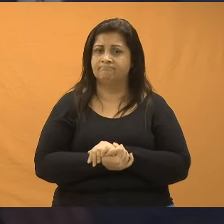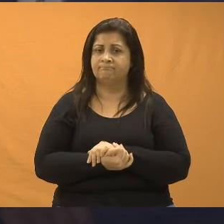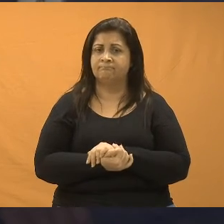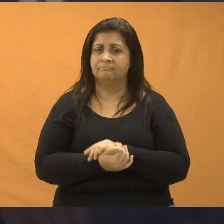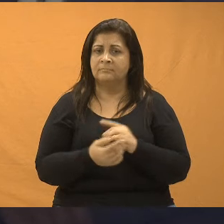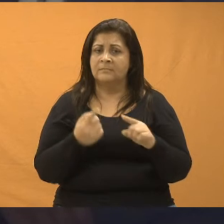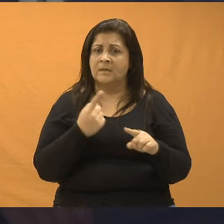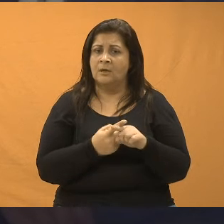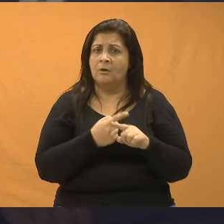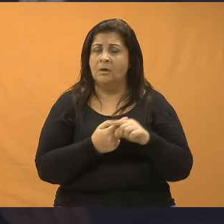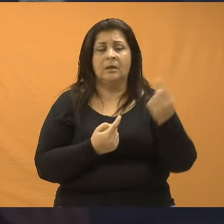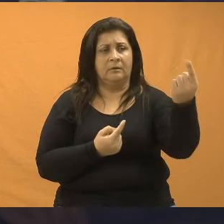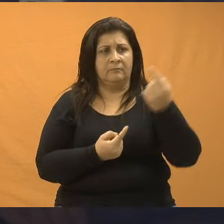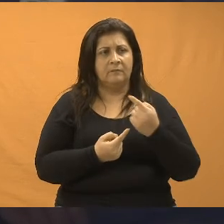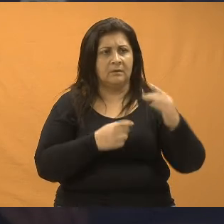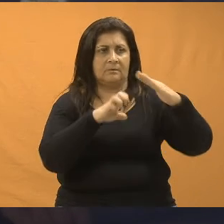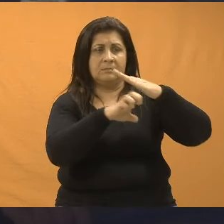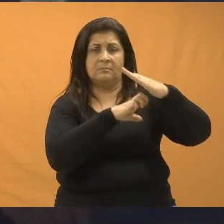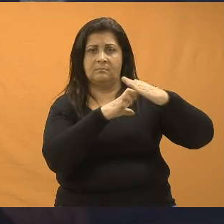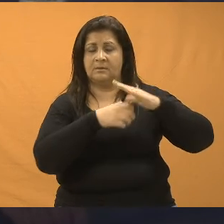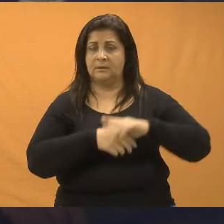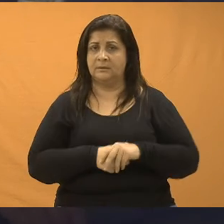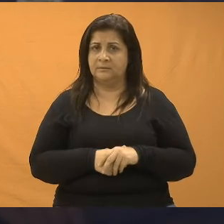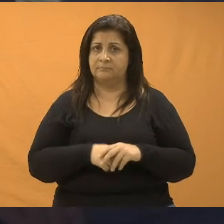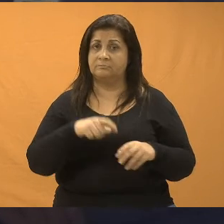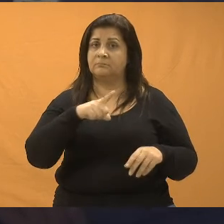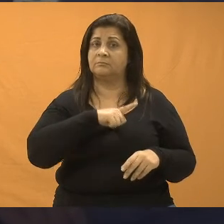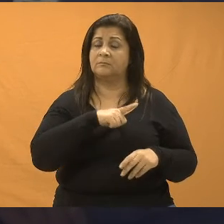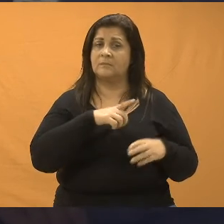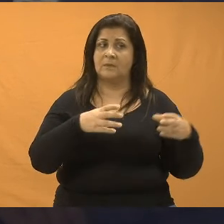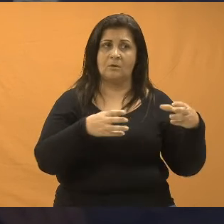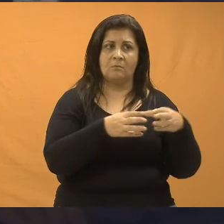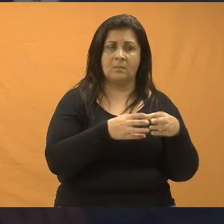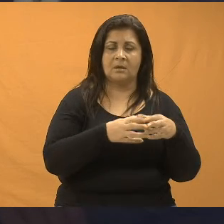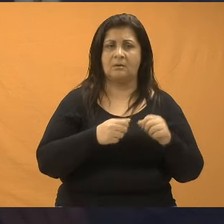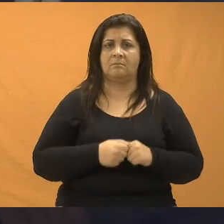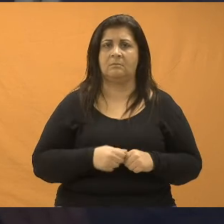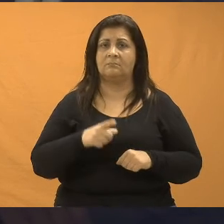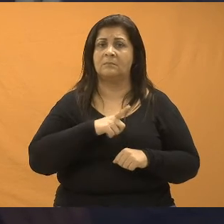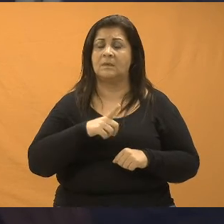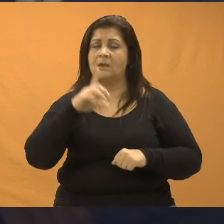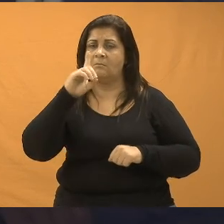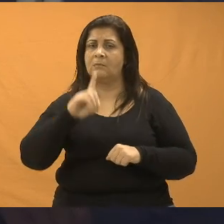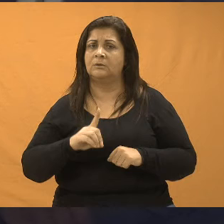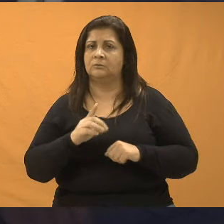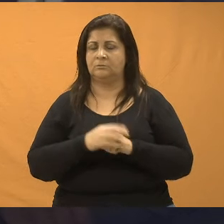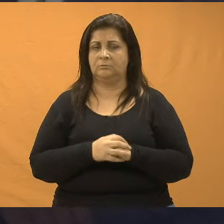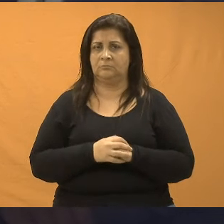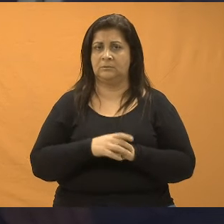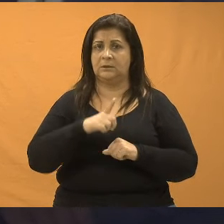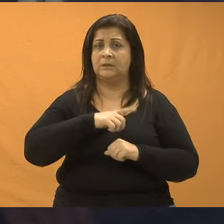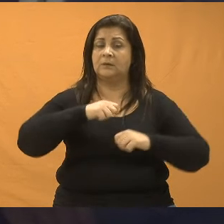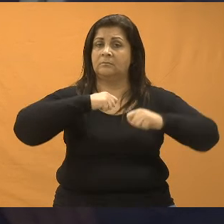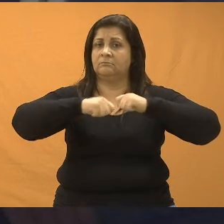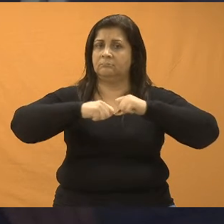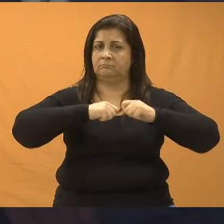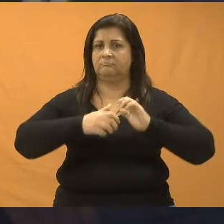Porque uma OS, venha ela da onde, ela tem uma equipe, tem uma diretoria, tem um administrativo.